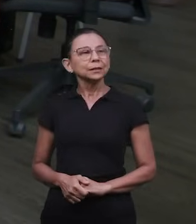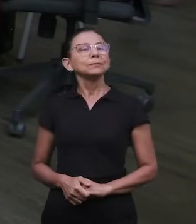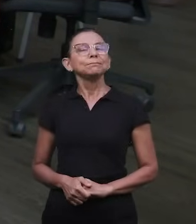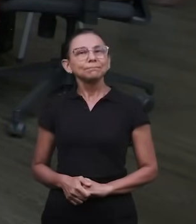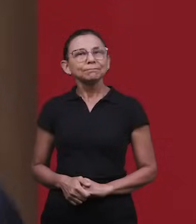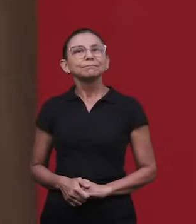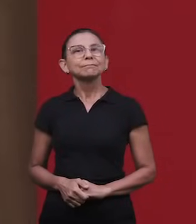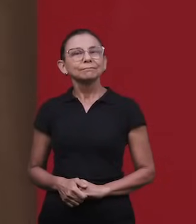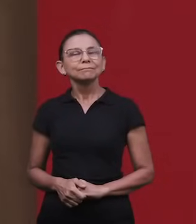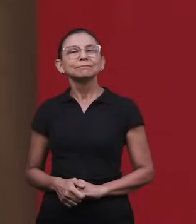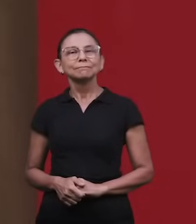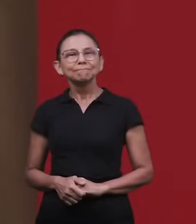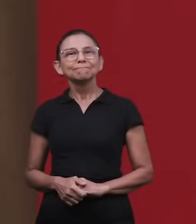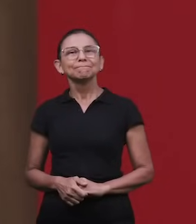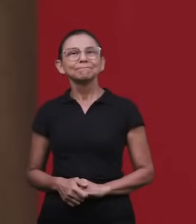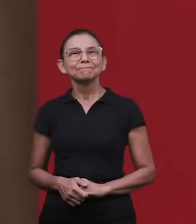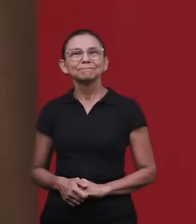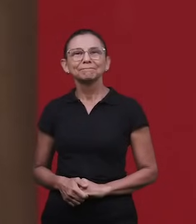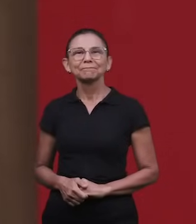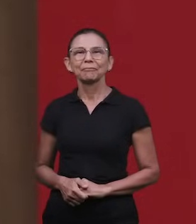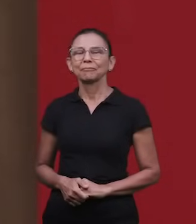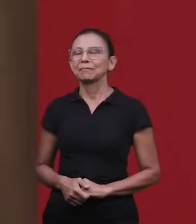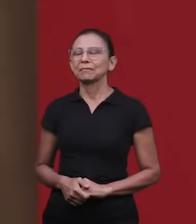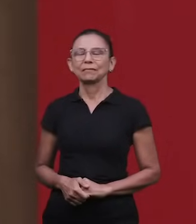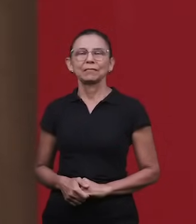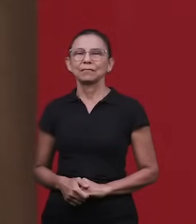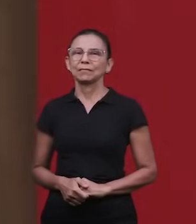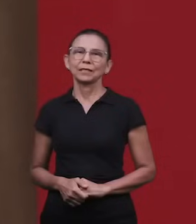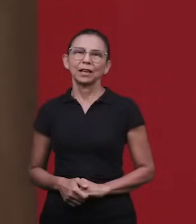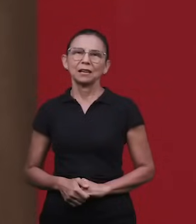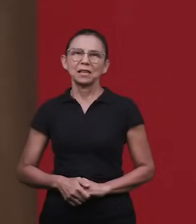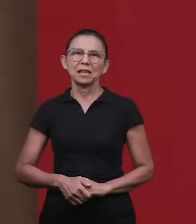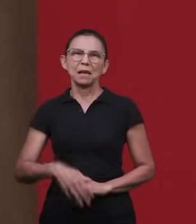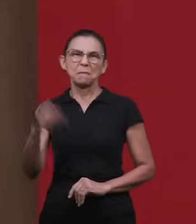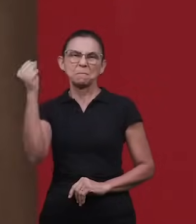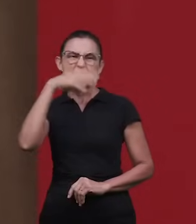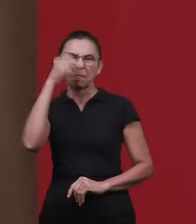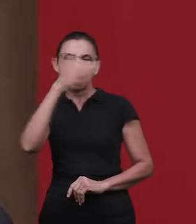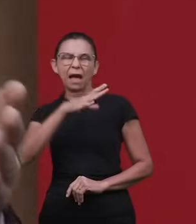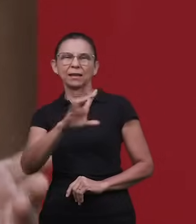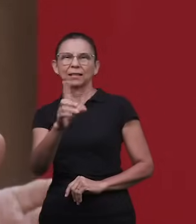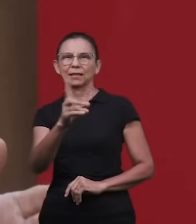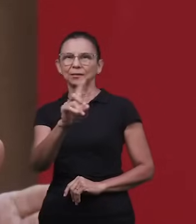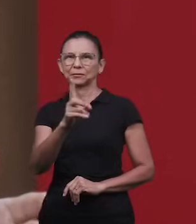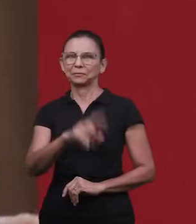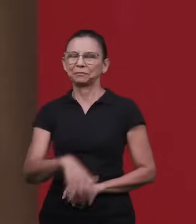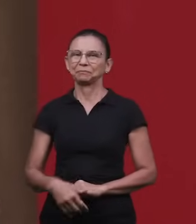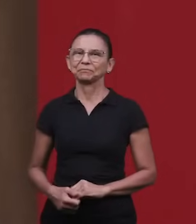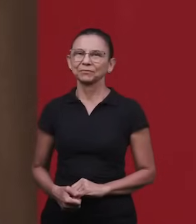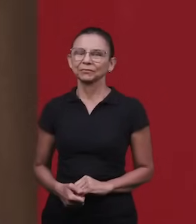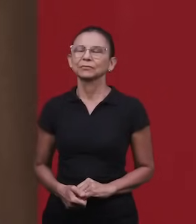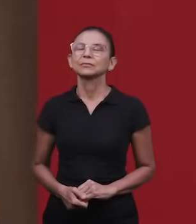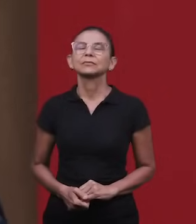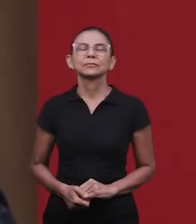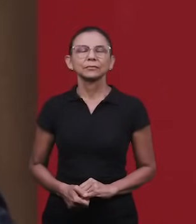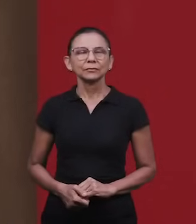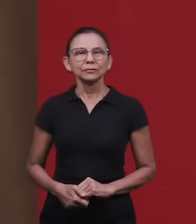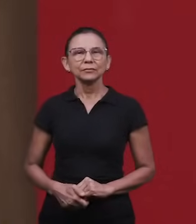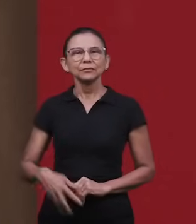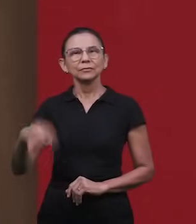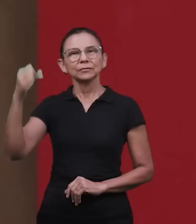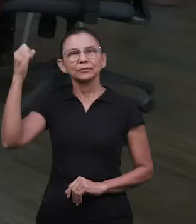vou chutar a porta e vou. Não, ele não fez isso. Ele cumpriu a revelação, manteve a honra ao pai, o